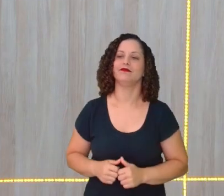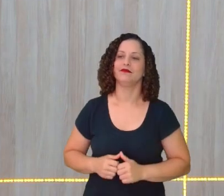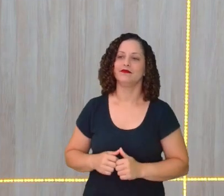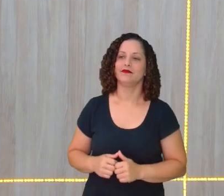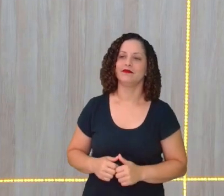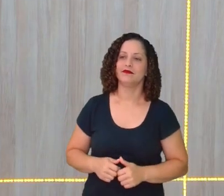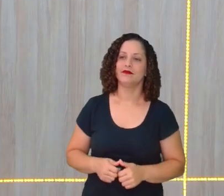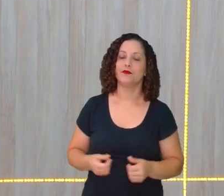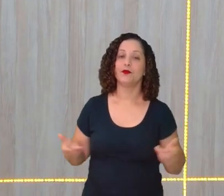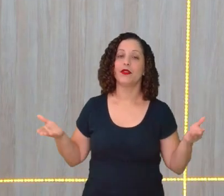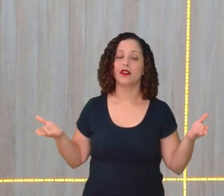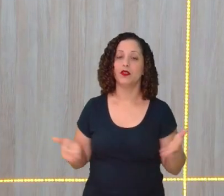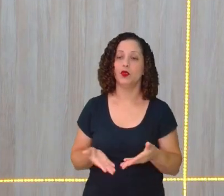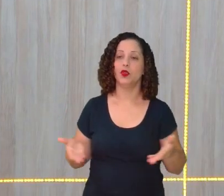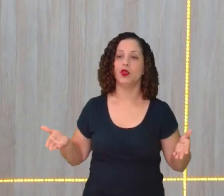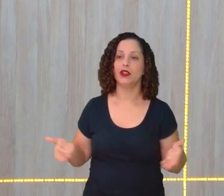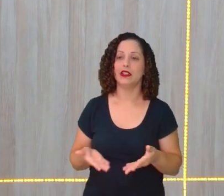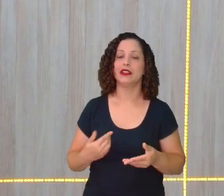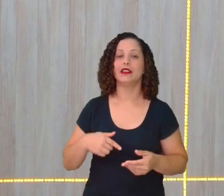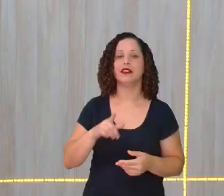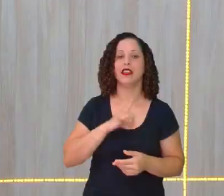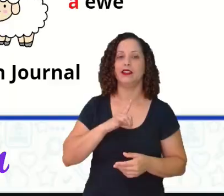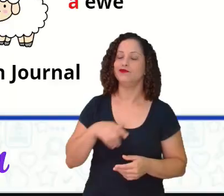coloquei aqui umas,